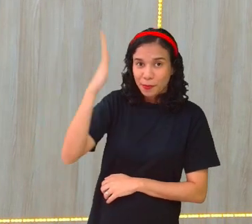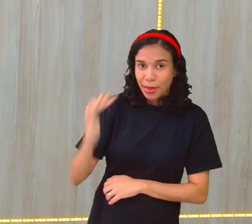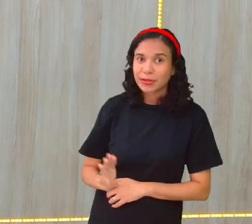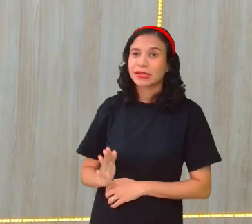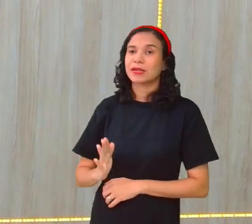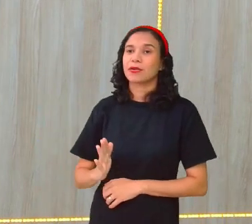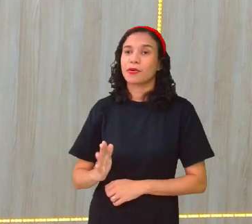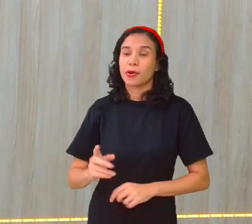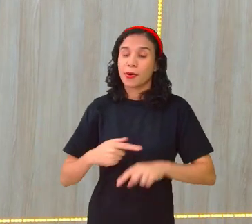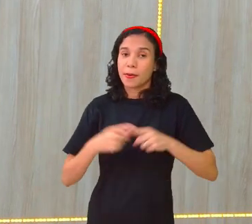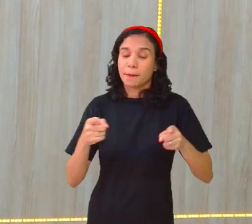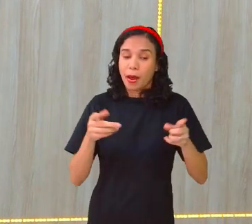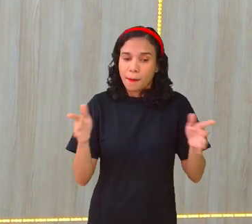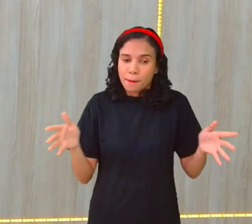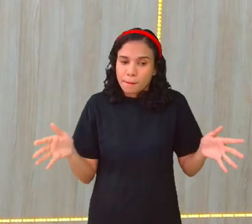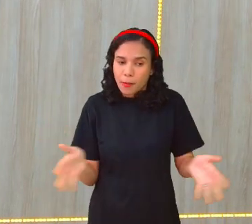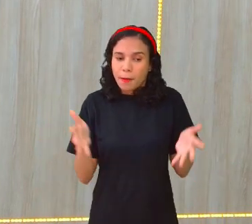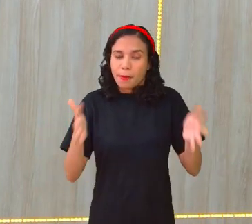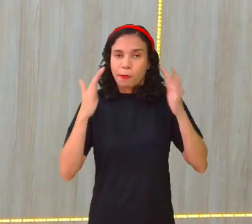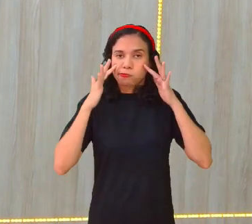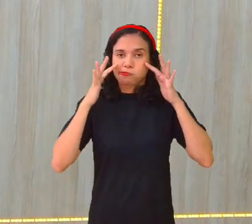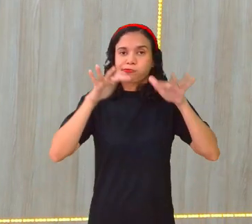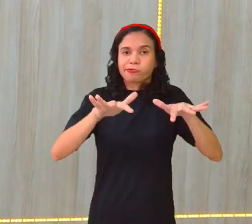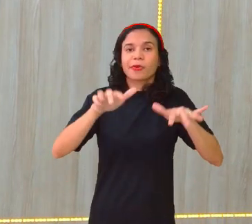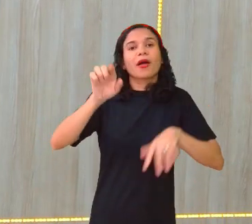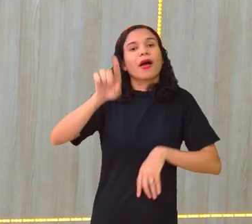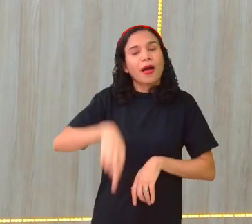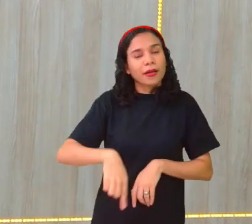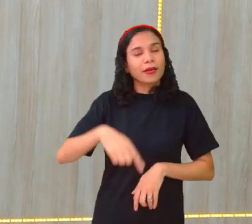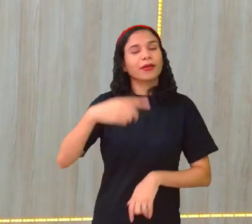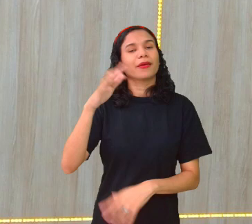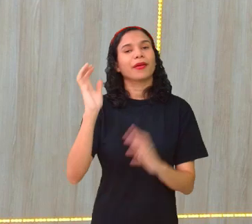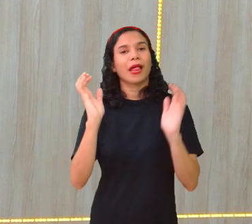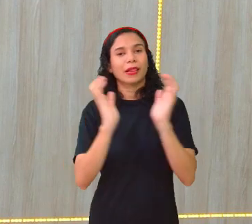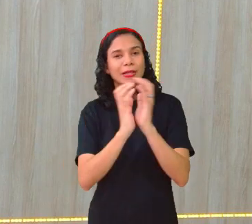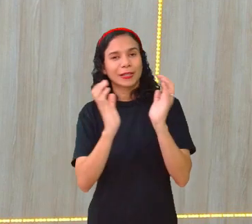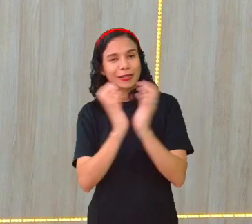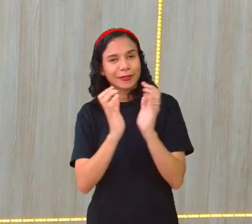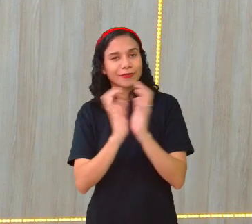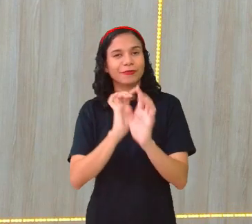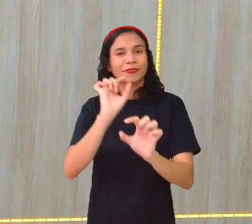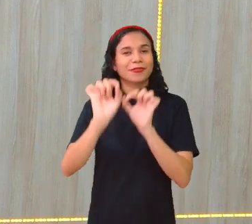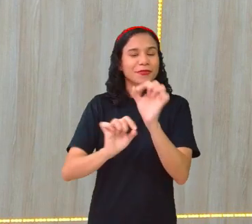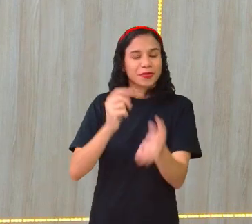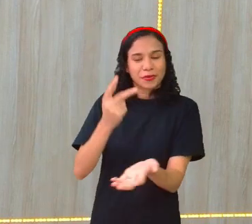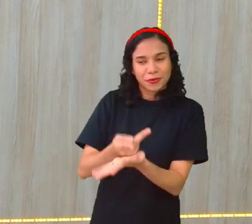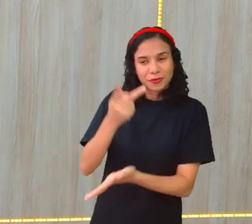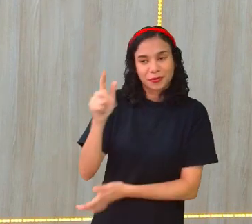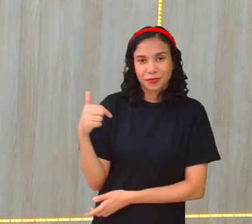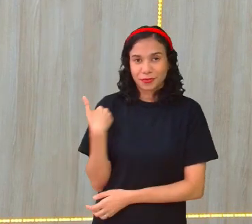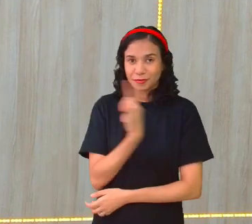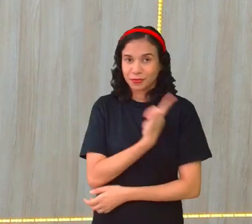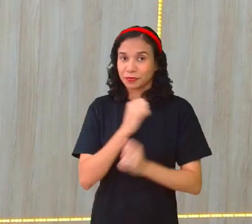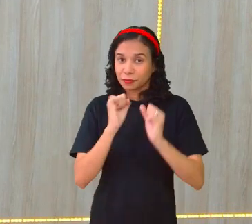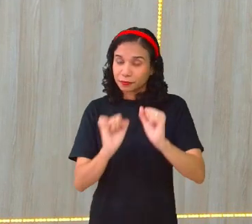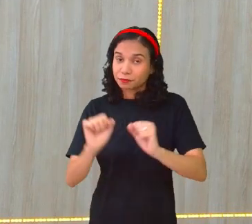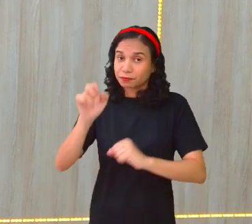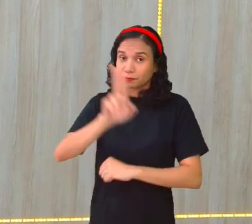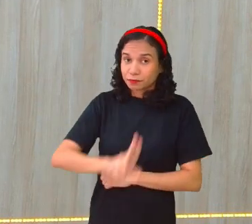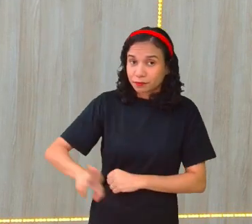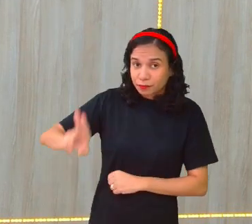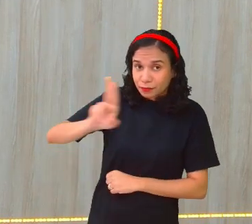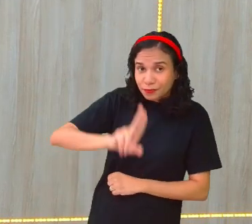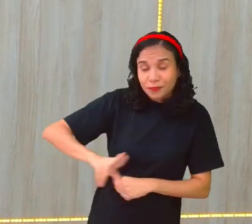vamos dar uma ênfase maior aqui no Recife, o que está acontecendo, o que a gente pode usufruir, o que a